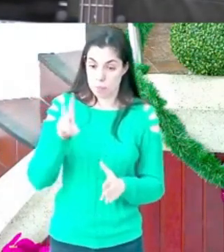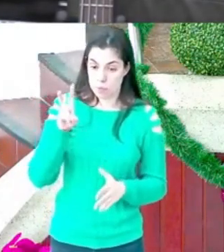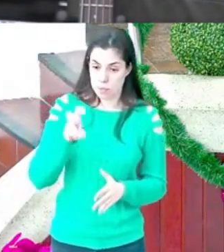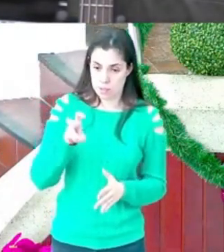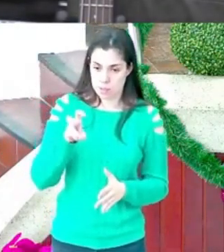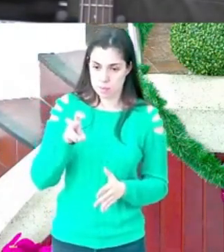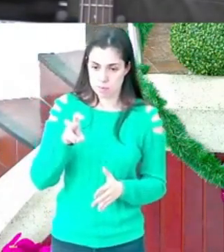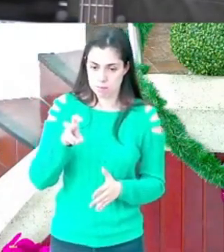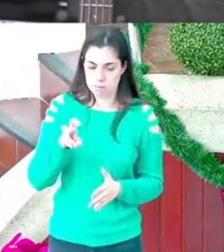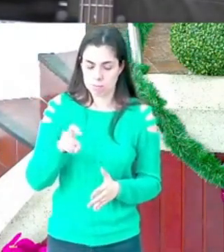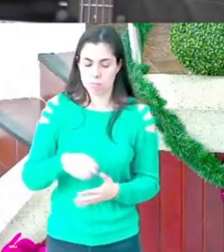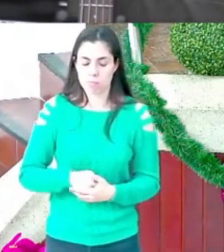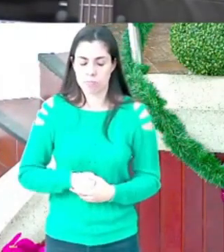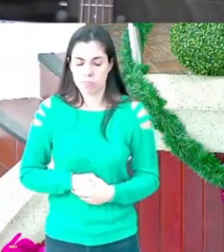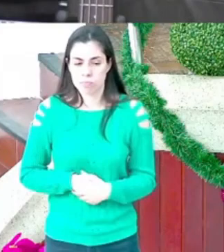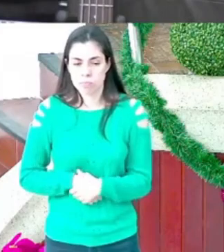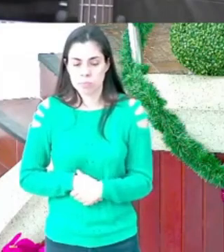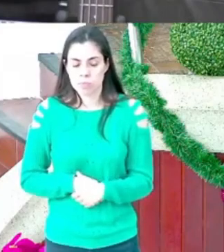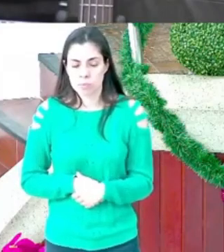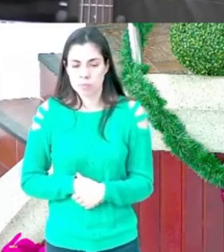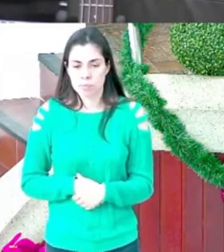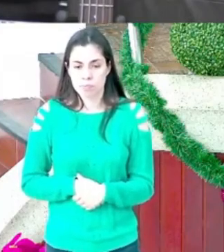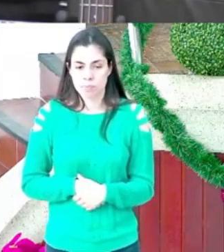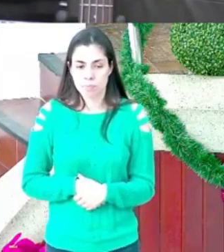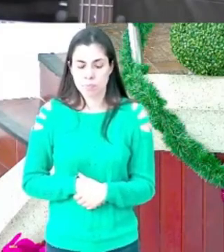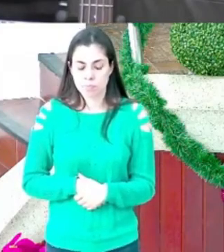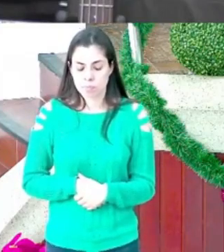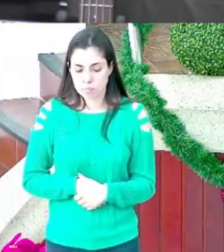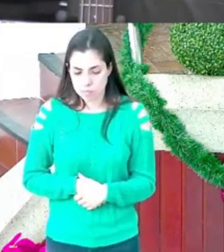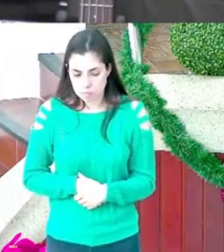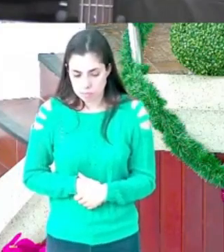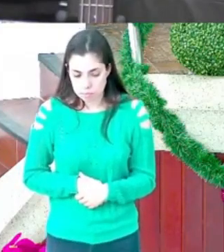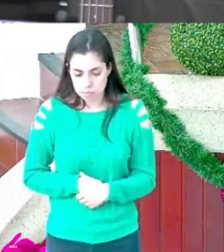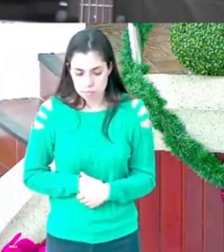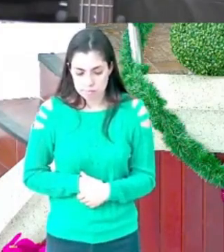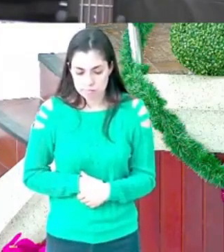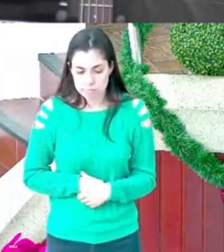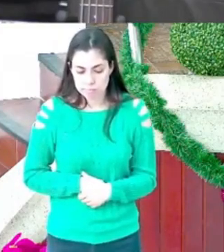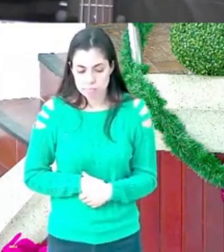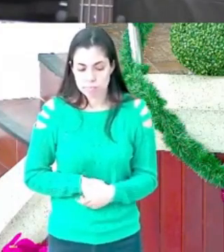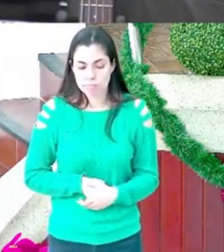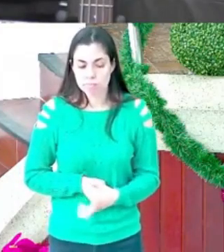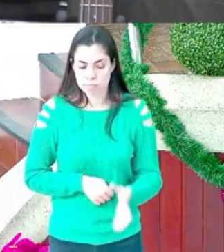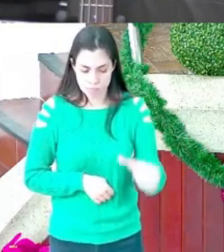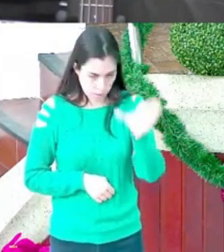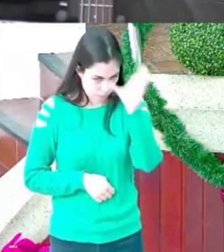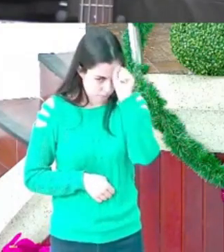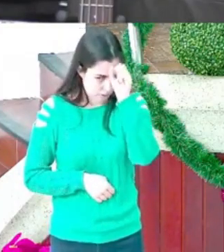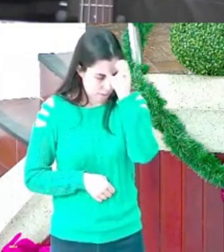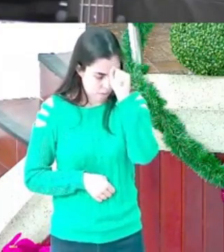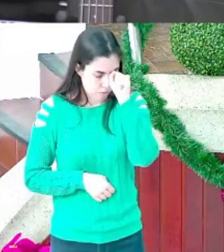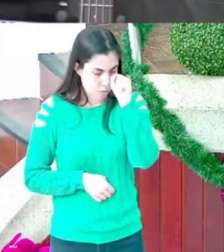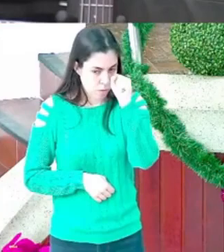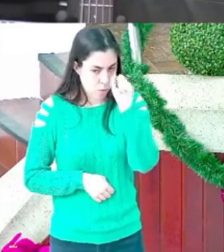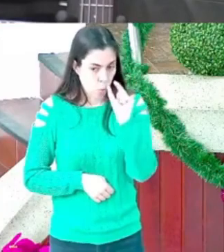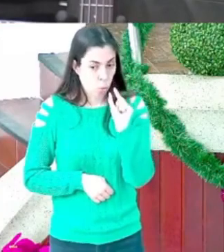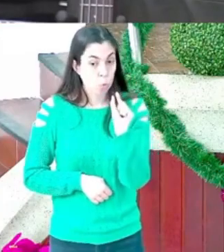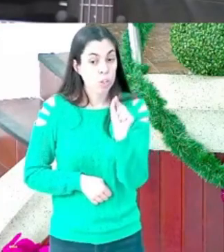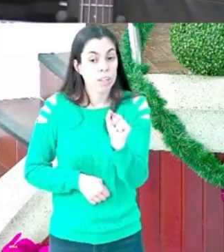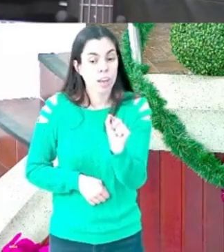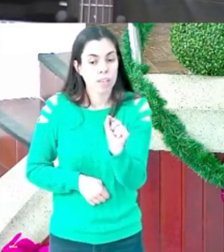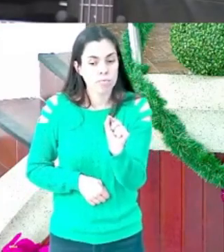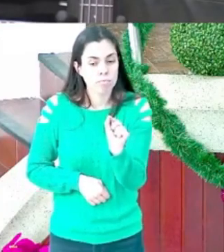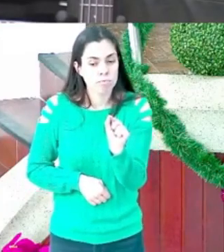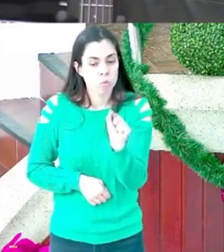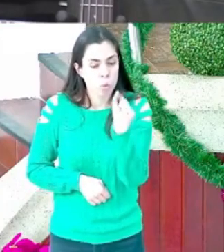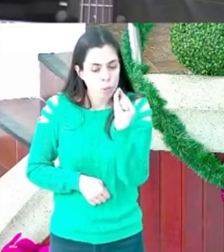nós caminhamos, nós tivemos então os ensinamentos de Cristo sobre o que é ser um